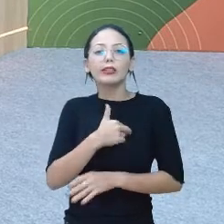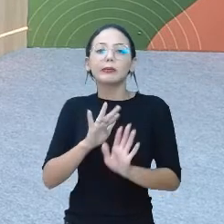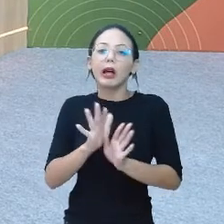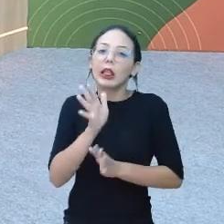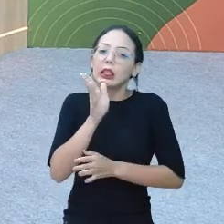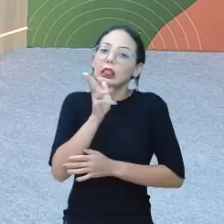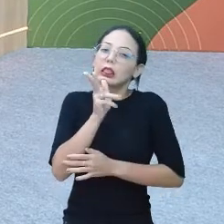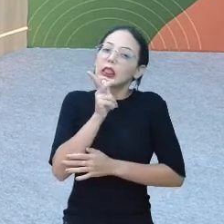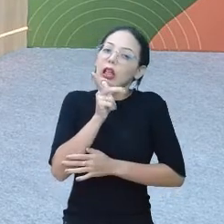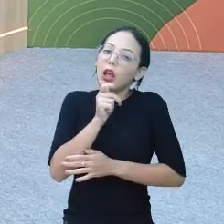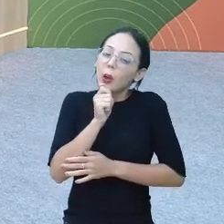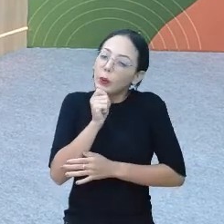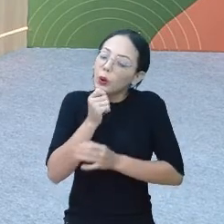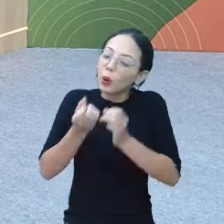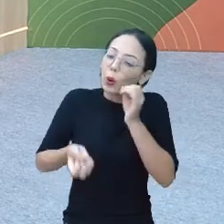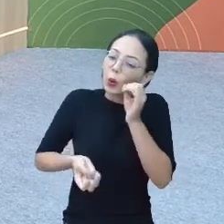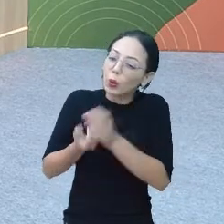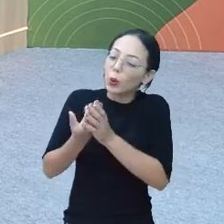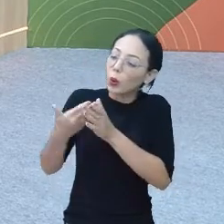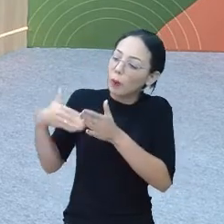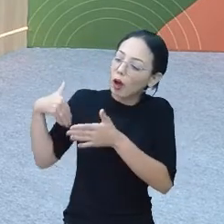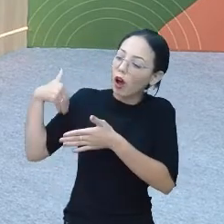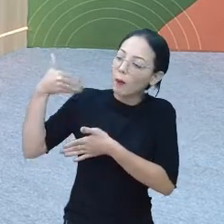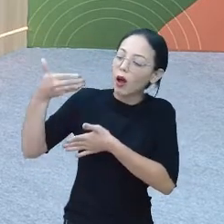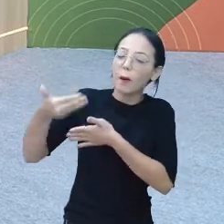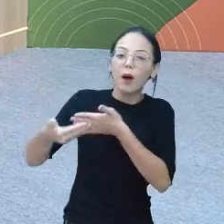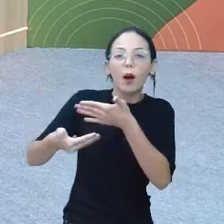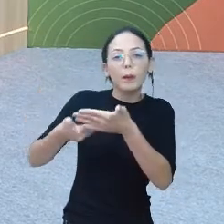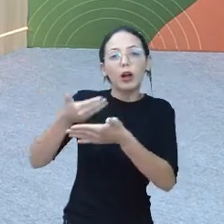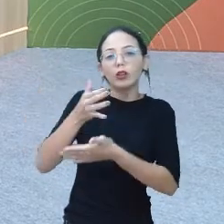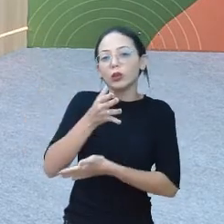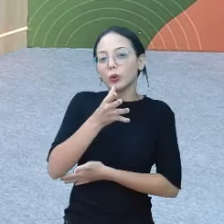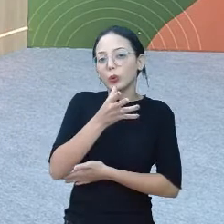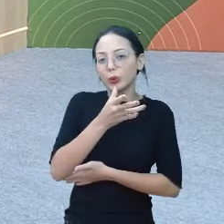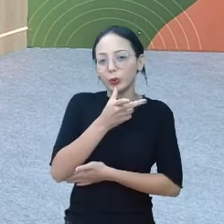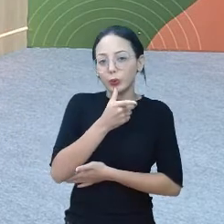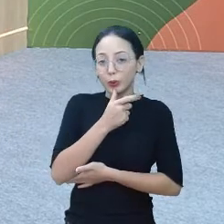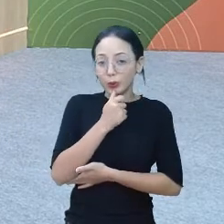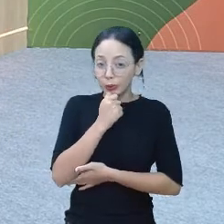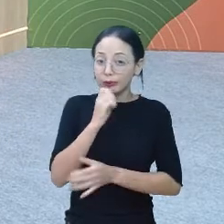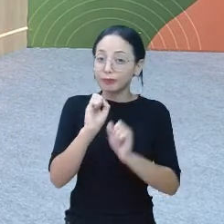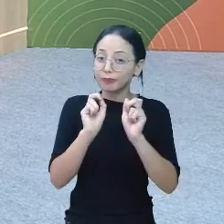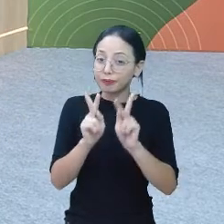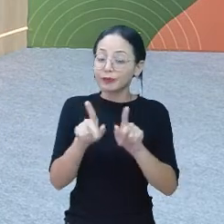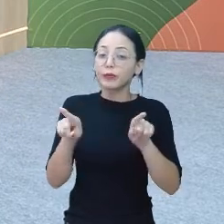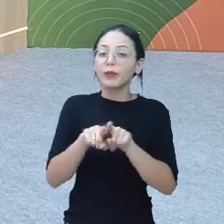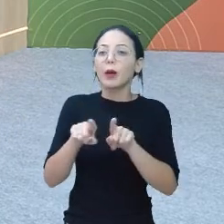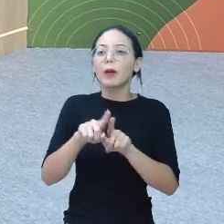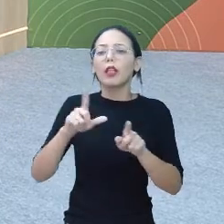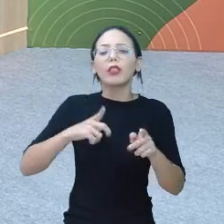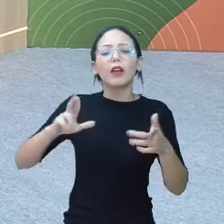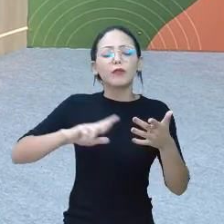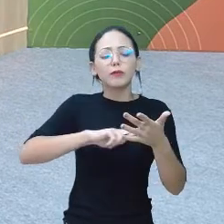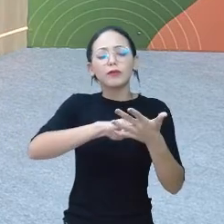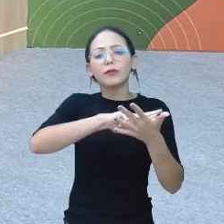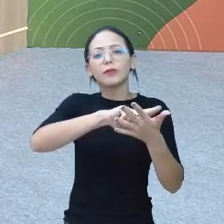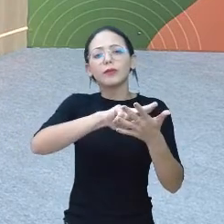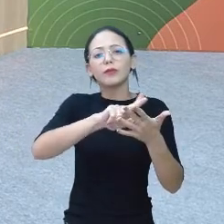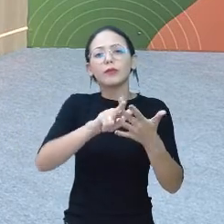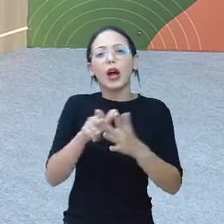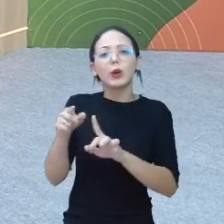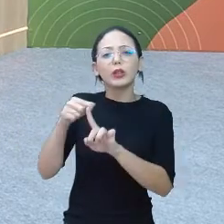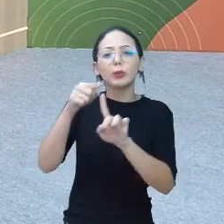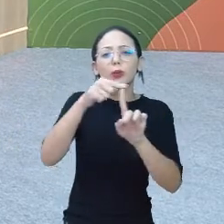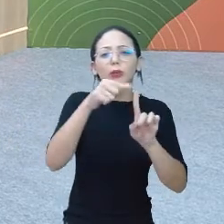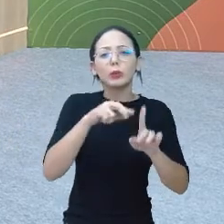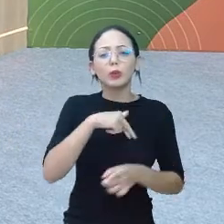tempo para ser construído, tá certo? O que mais? Existem também vários tipos de romance, né? No